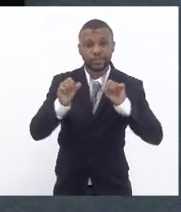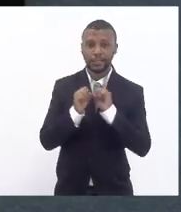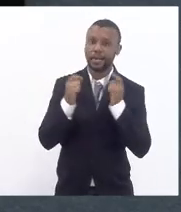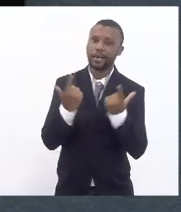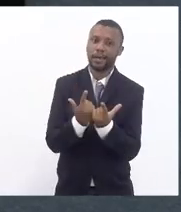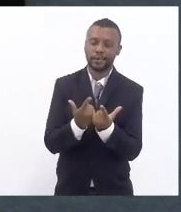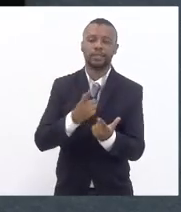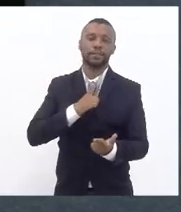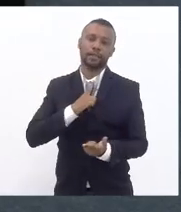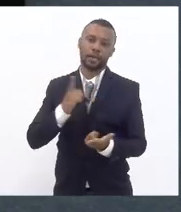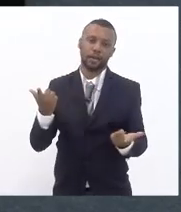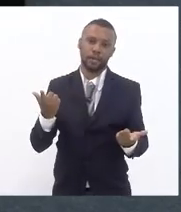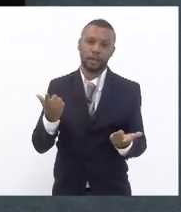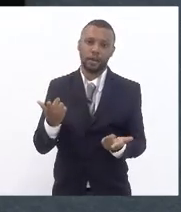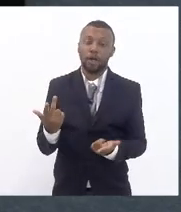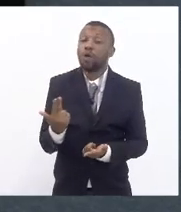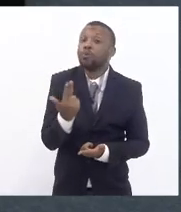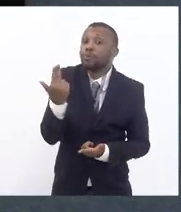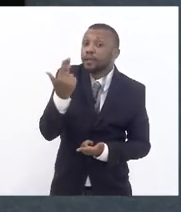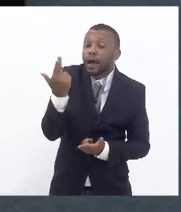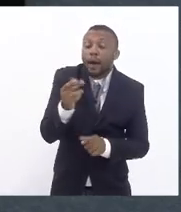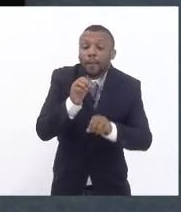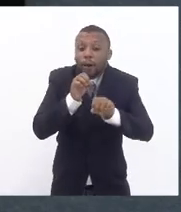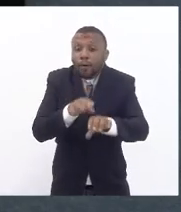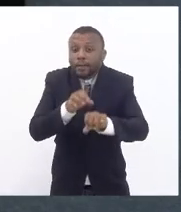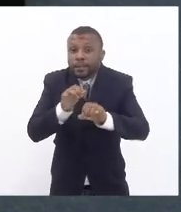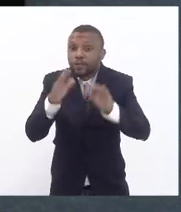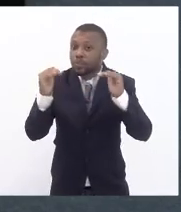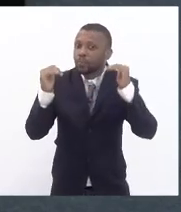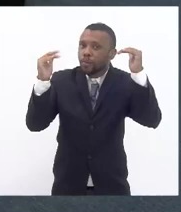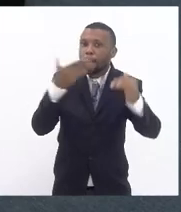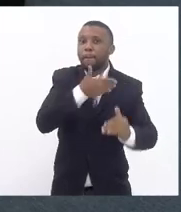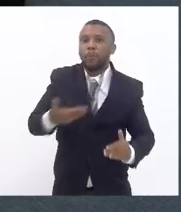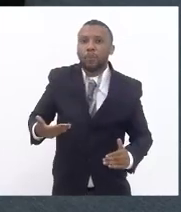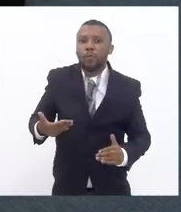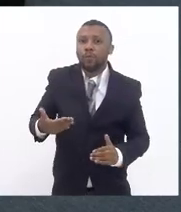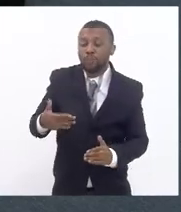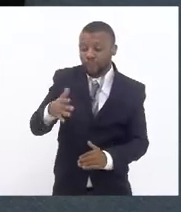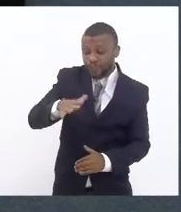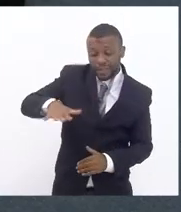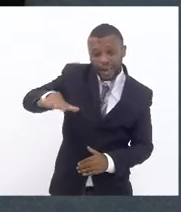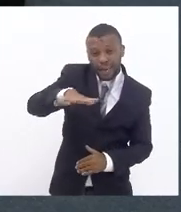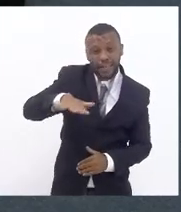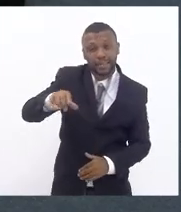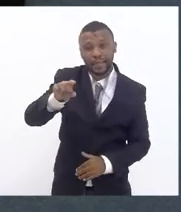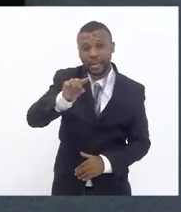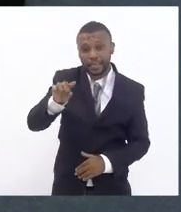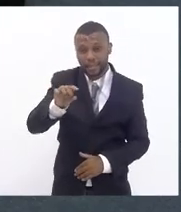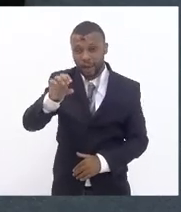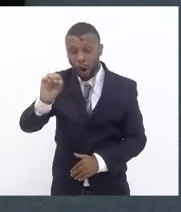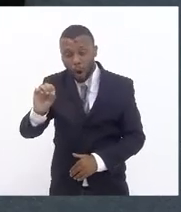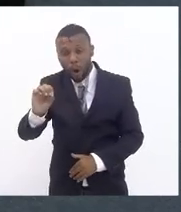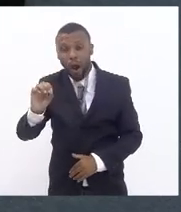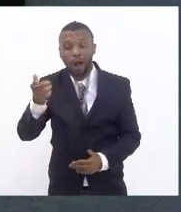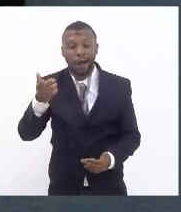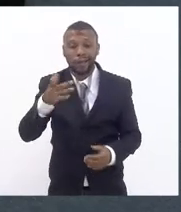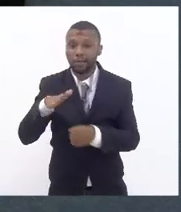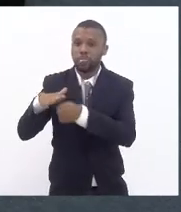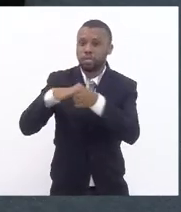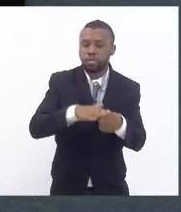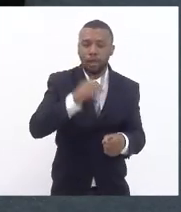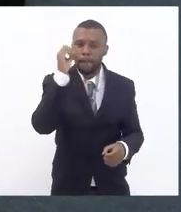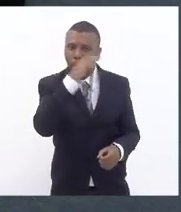dá para o ensino superior público na Zona Oeste continuar sendo massacrado. Só interessa aos tubarões do